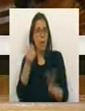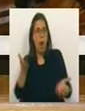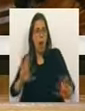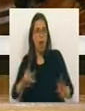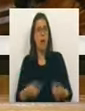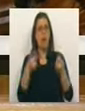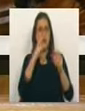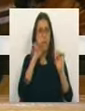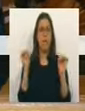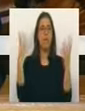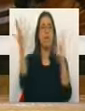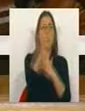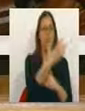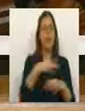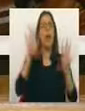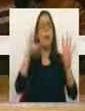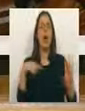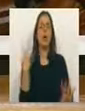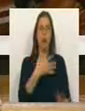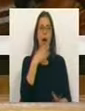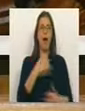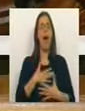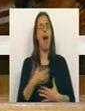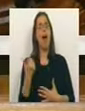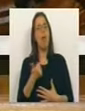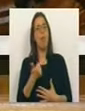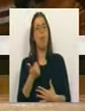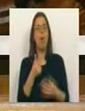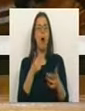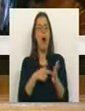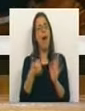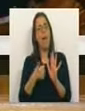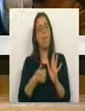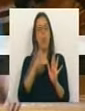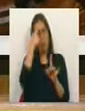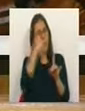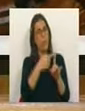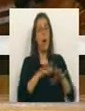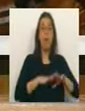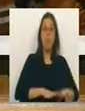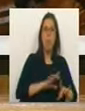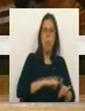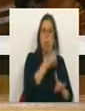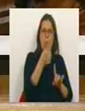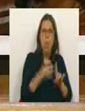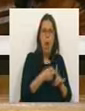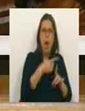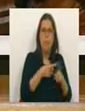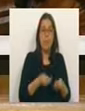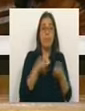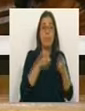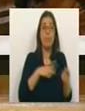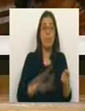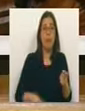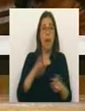para investir na floresta, mas querer que todos acreditem na bondade da sua reforma. É ter parado durante um ano e meio o investimento no Plano